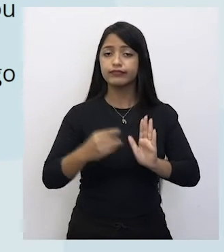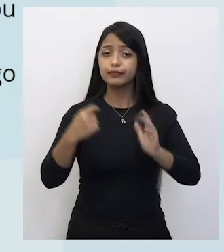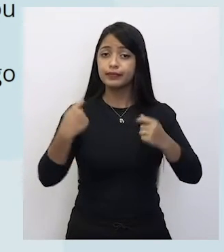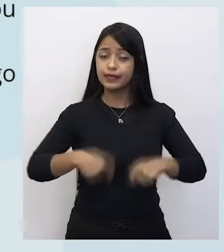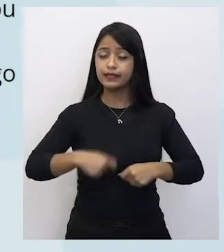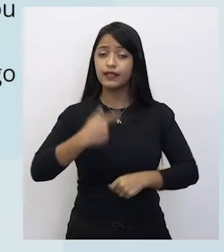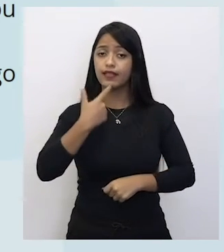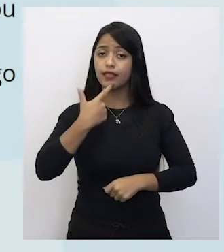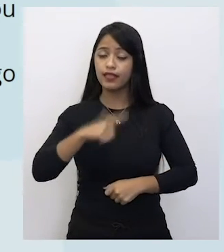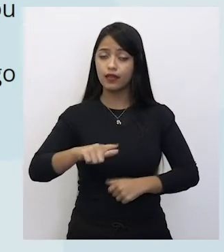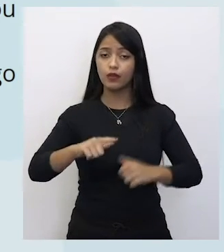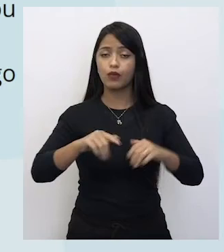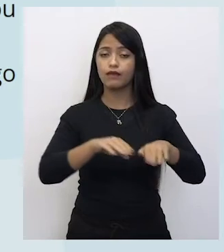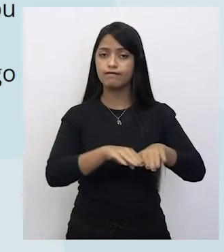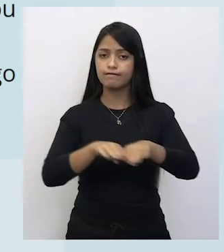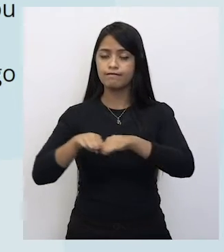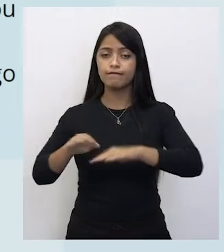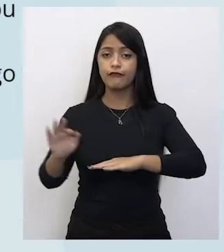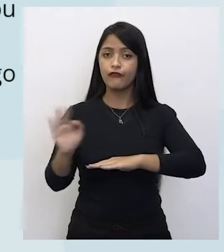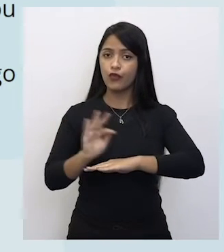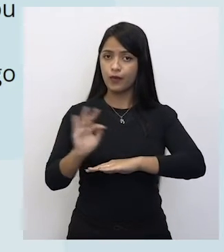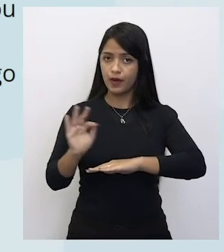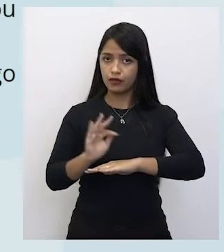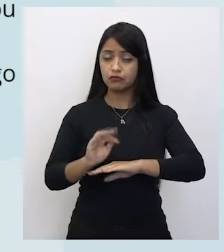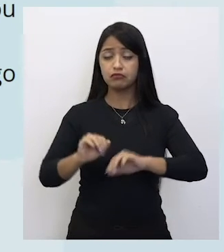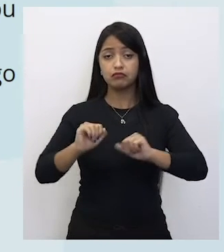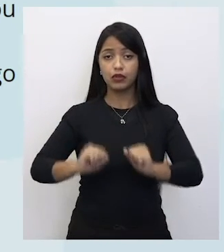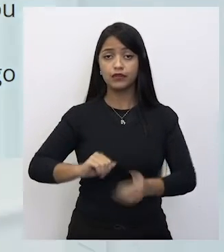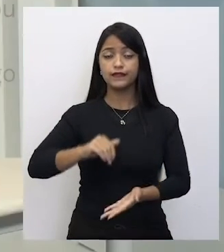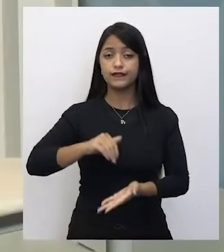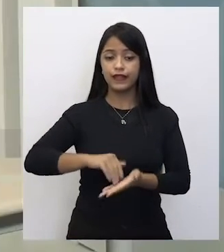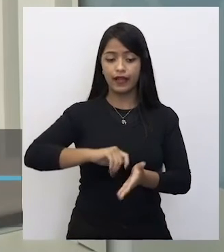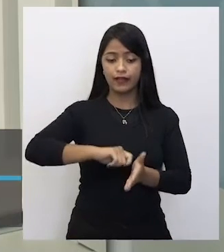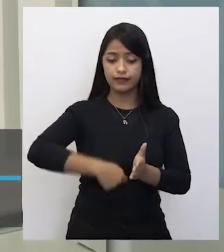língua. E ele pode ser assinado ou não.